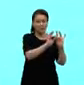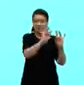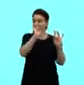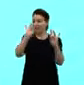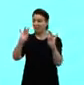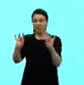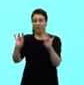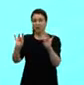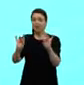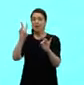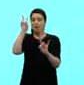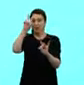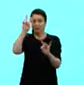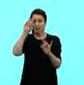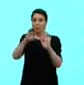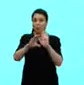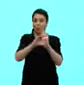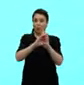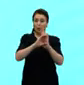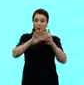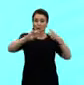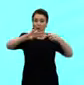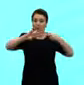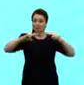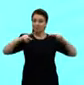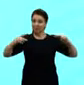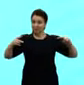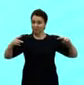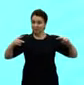código genético, né, ele vai ter